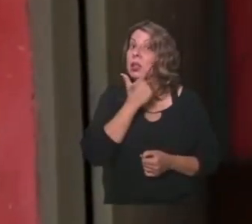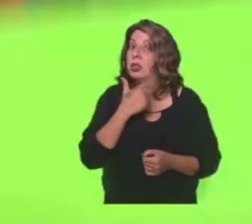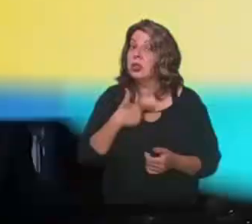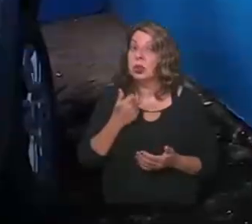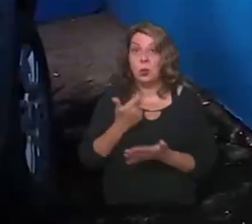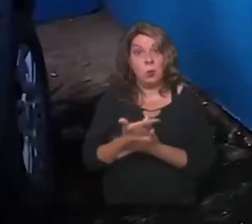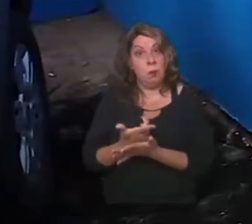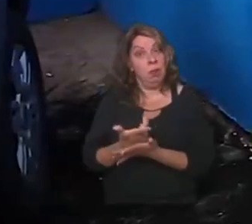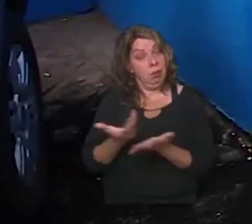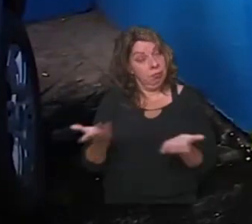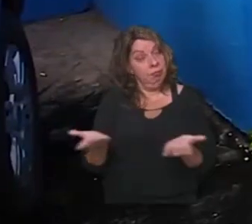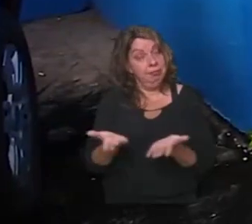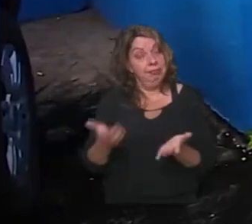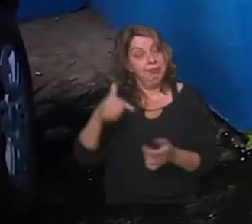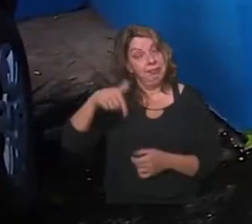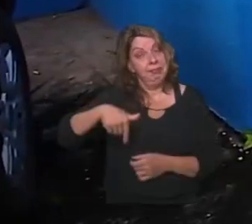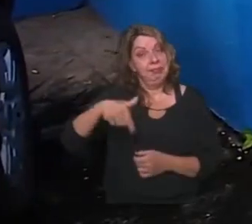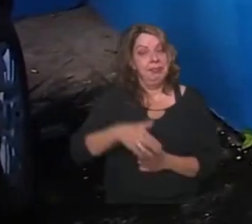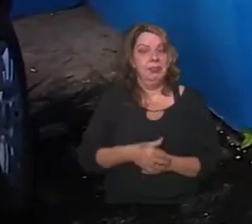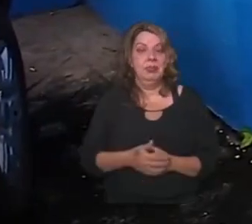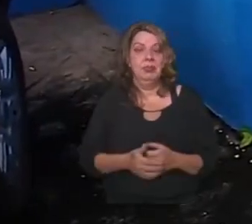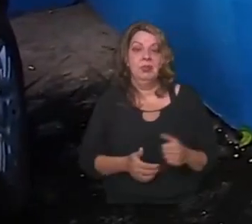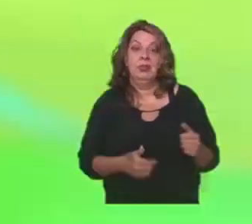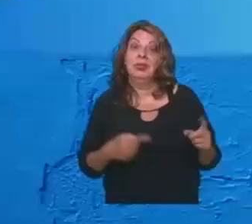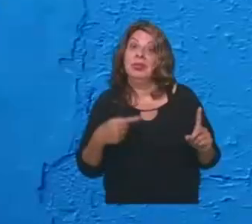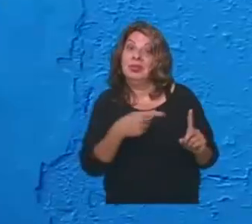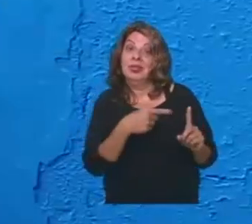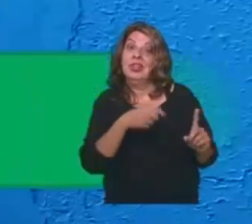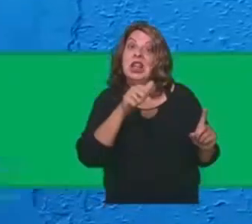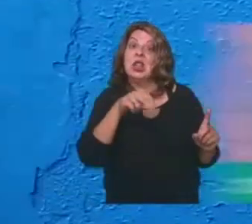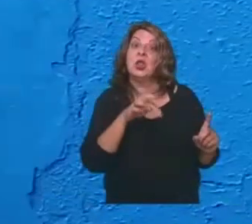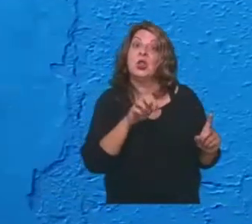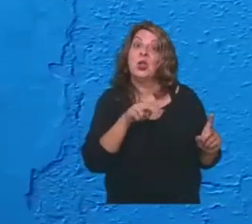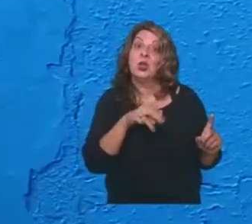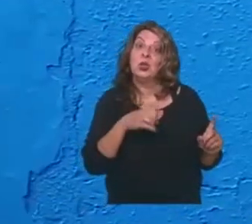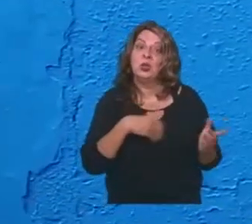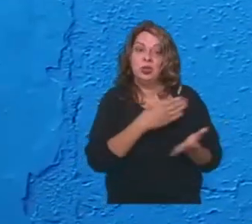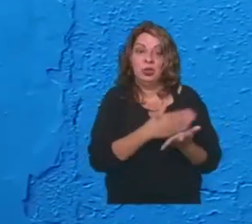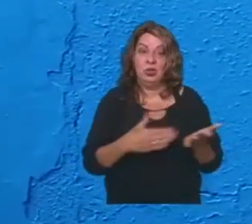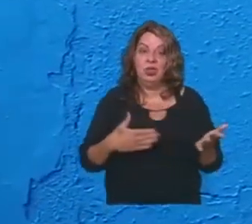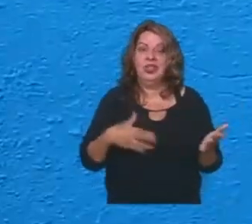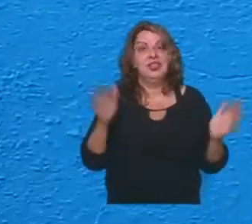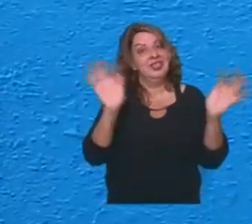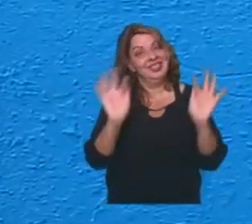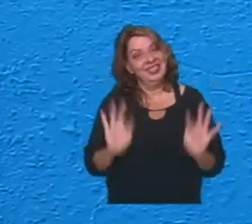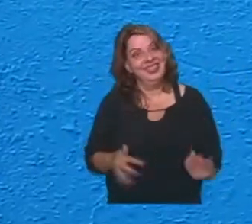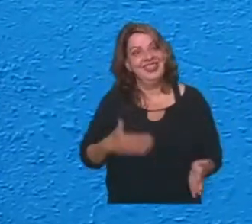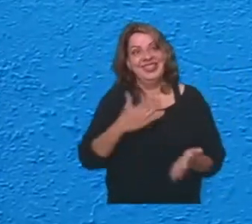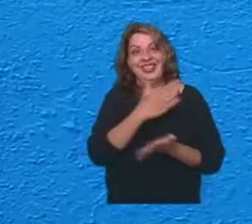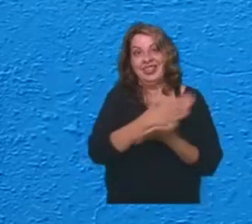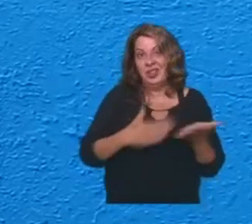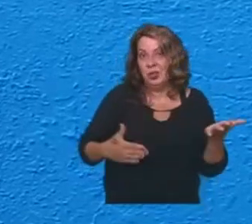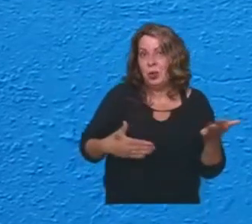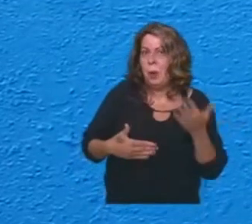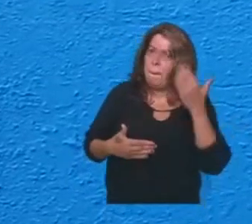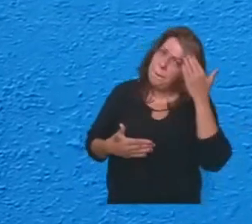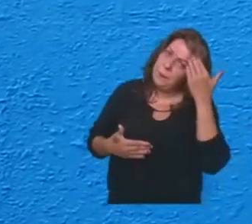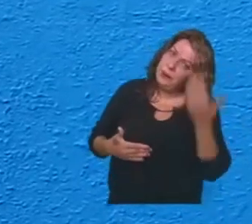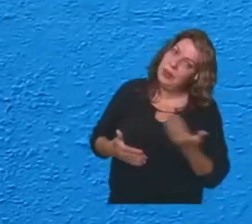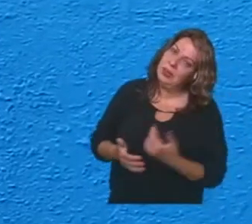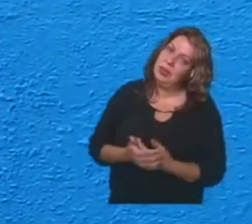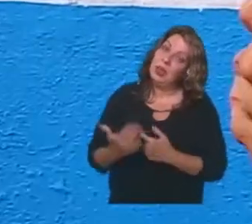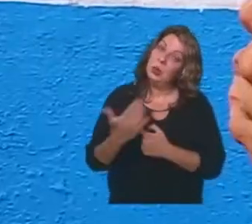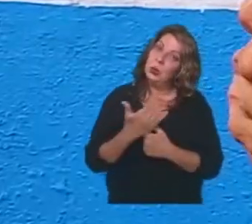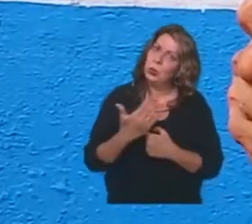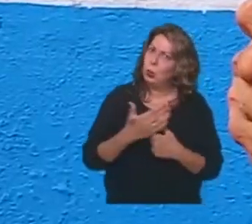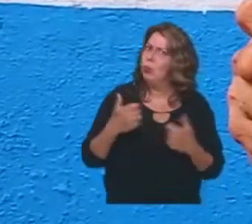Caju Cap. Quem também dividiu foi o Antônio Carlos. Fiquei feliz de ter dividido esse prêmio. Felicidade de sonho. E Deus me